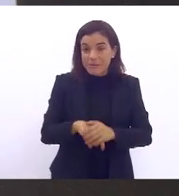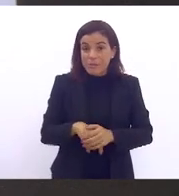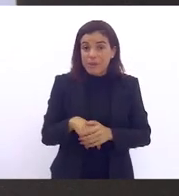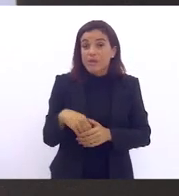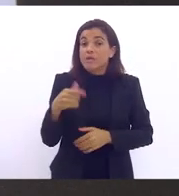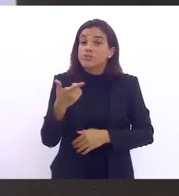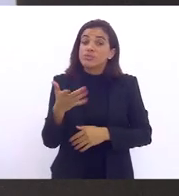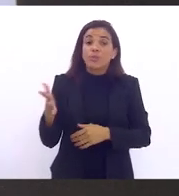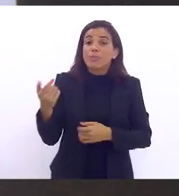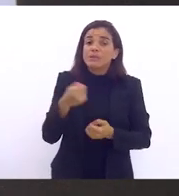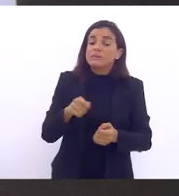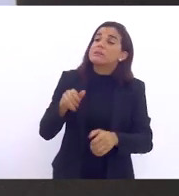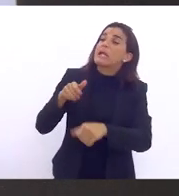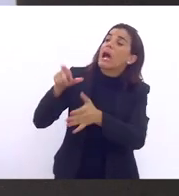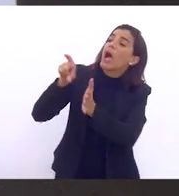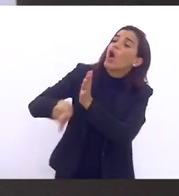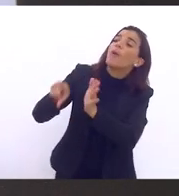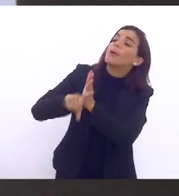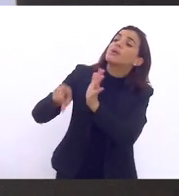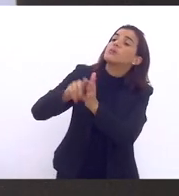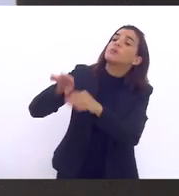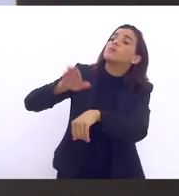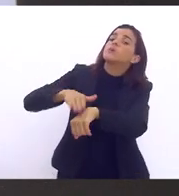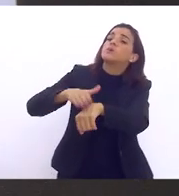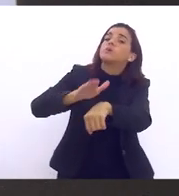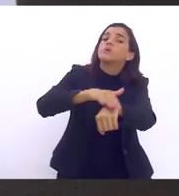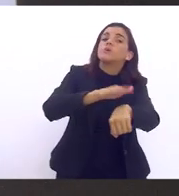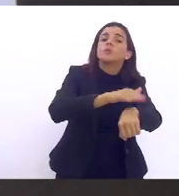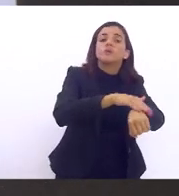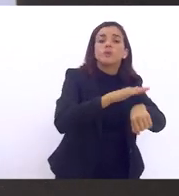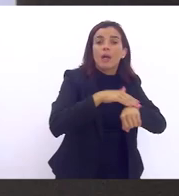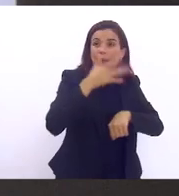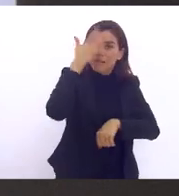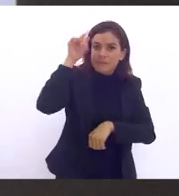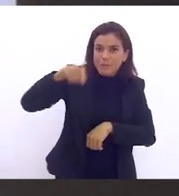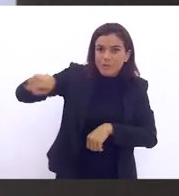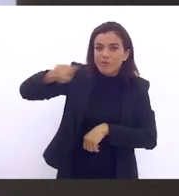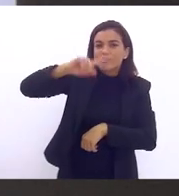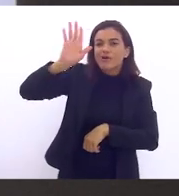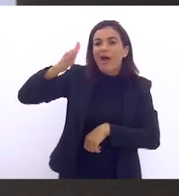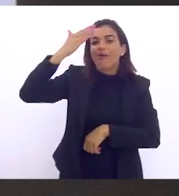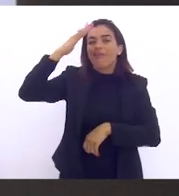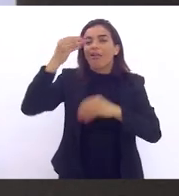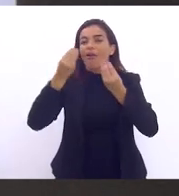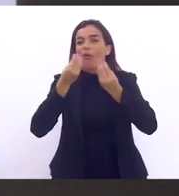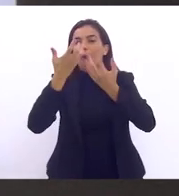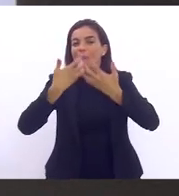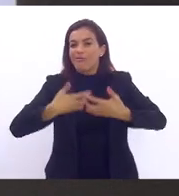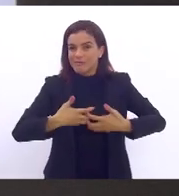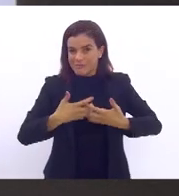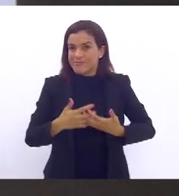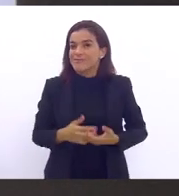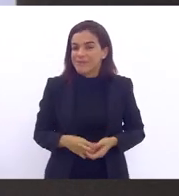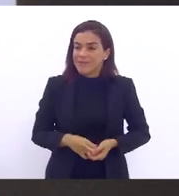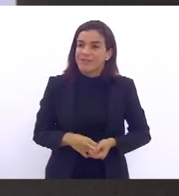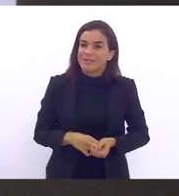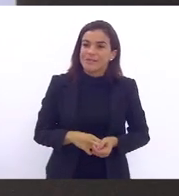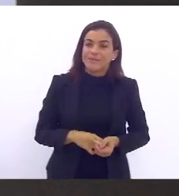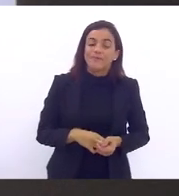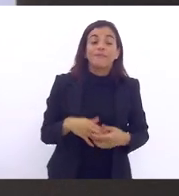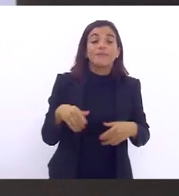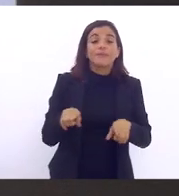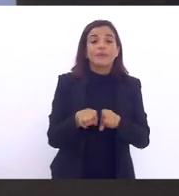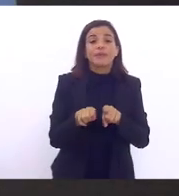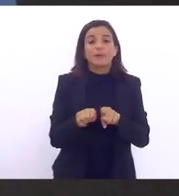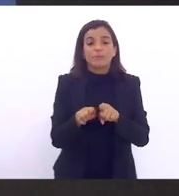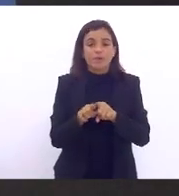diminuído a cada mês porque a gente percebe que o cliente que quem tá lá na ponta tá entendendo o mecanismo que a gente tem utilizado aqui né aqui